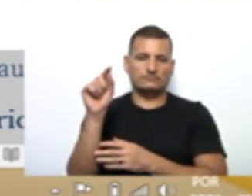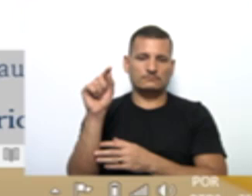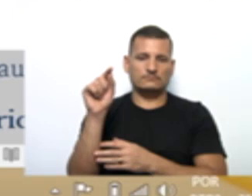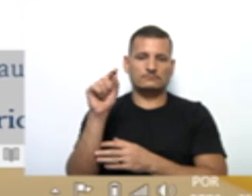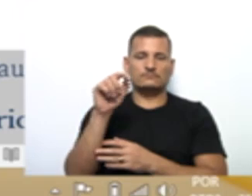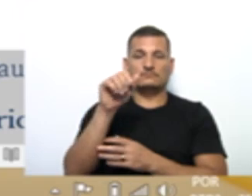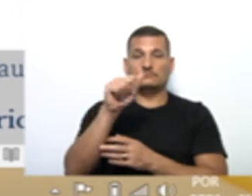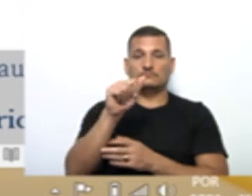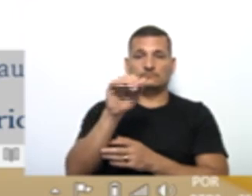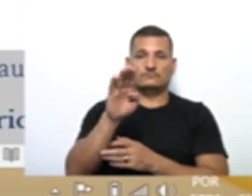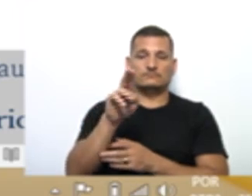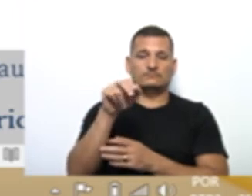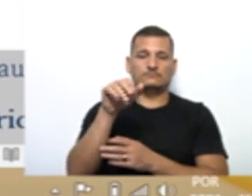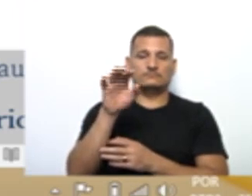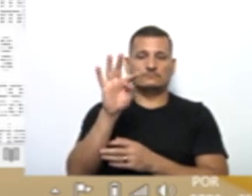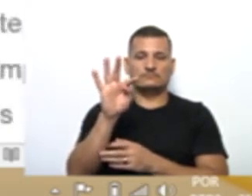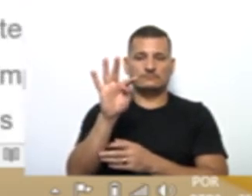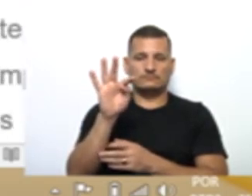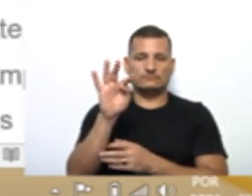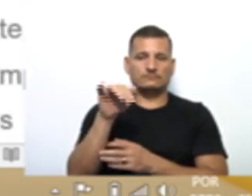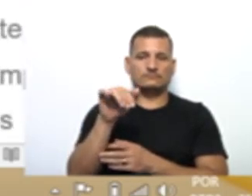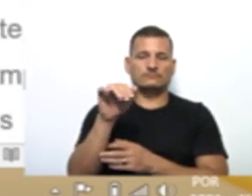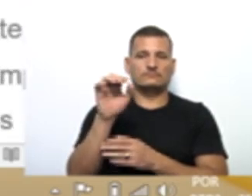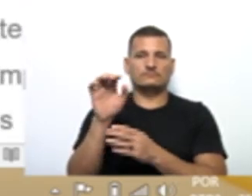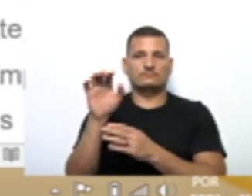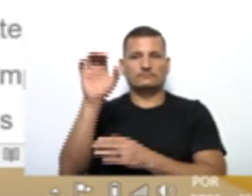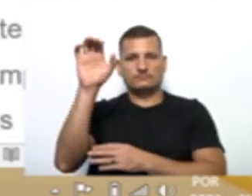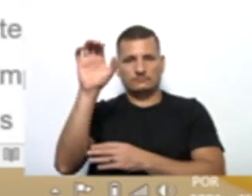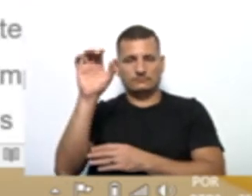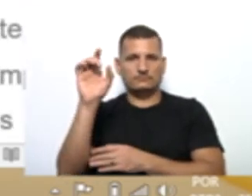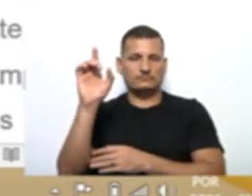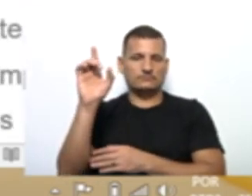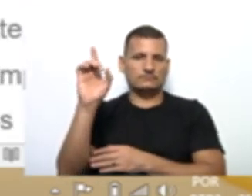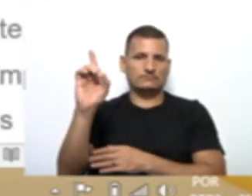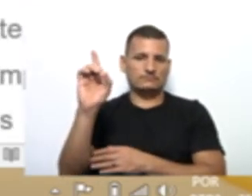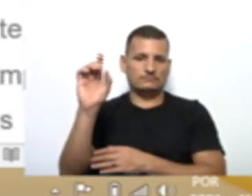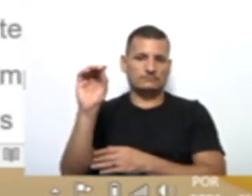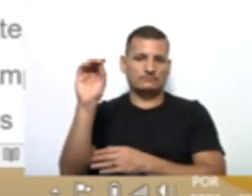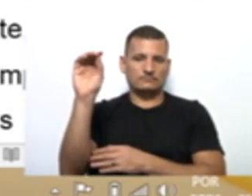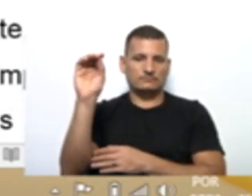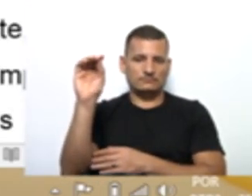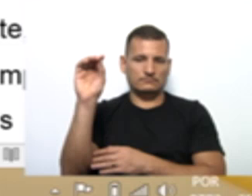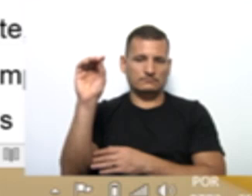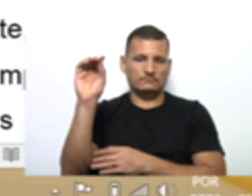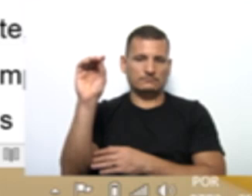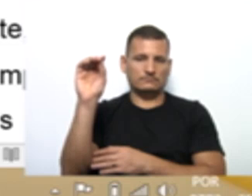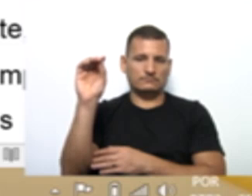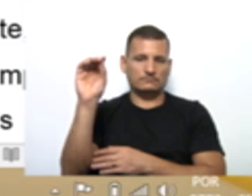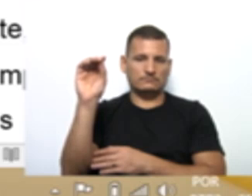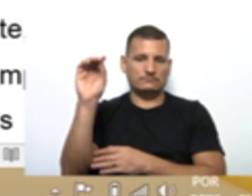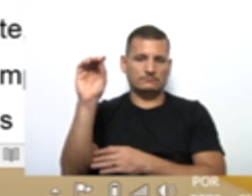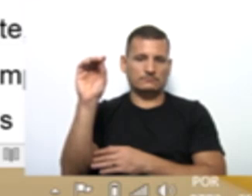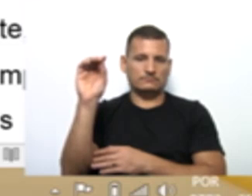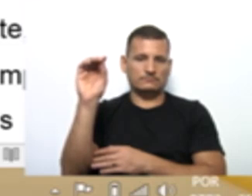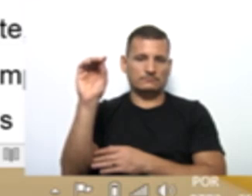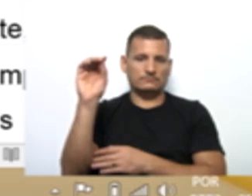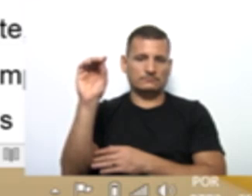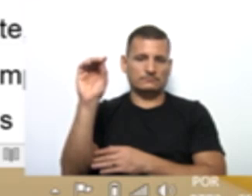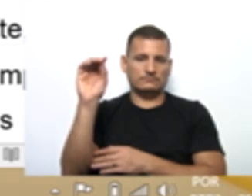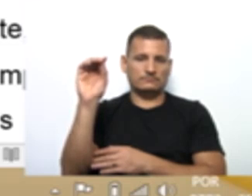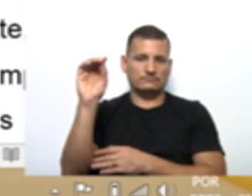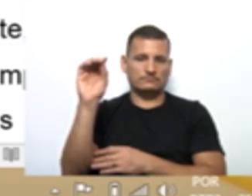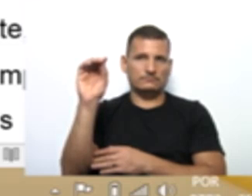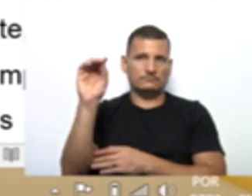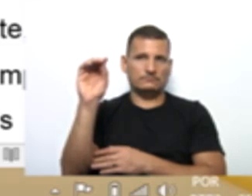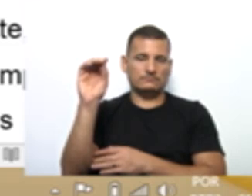ABNT recomenda que seja no canto superior direito em algarismos arábicos. Feita a